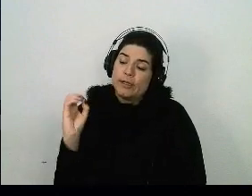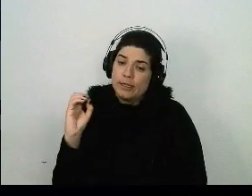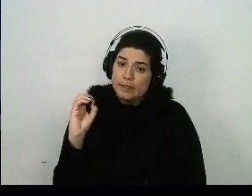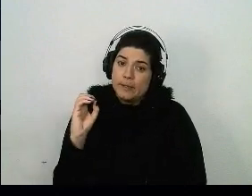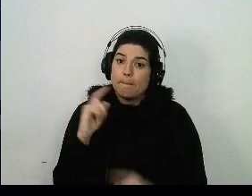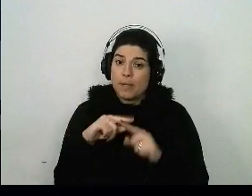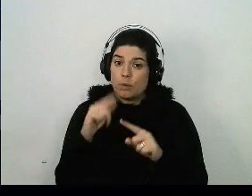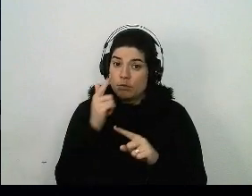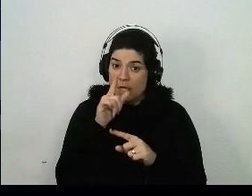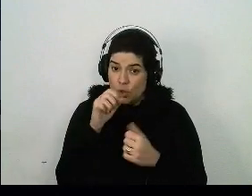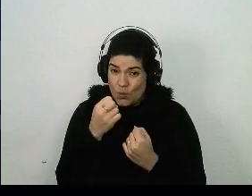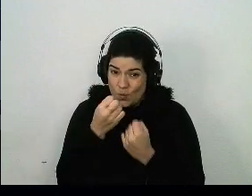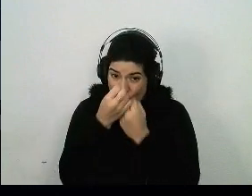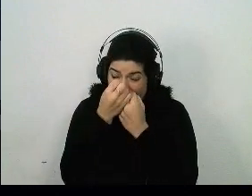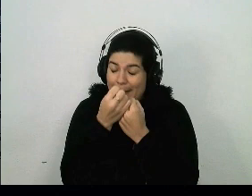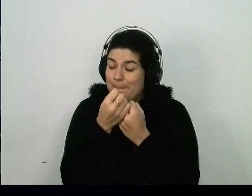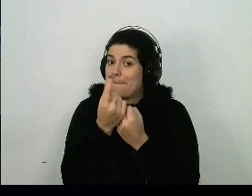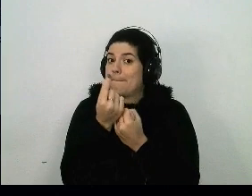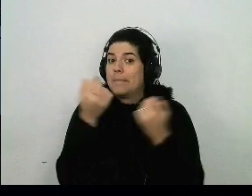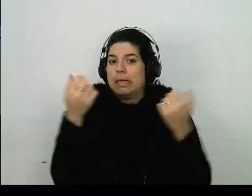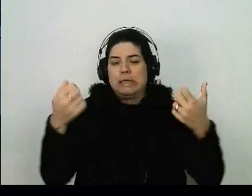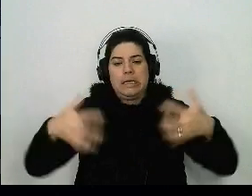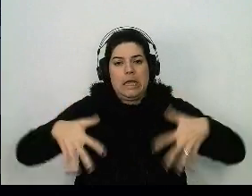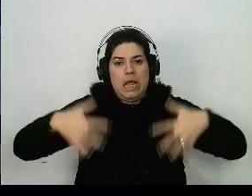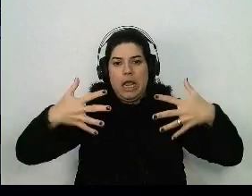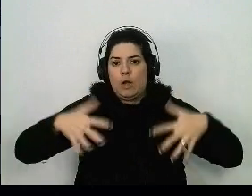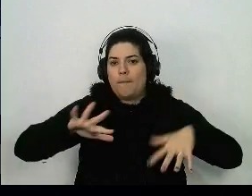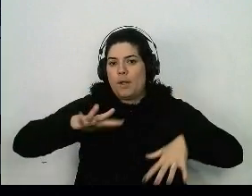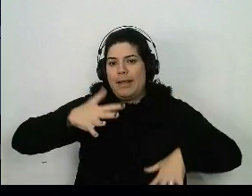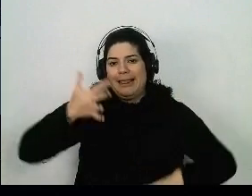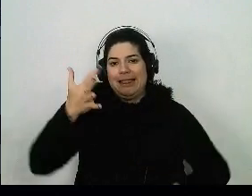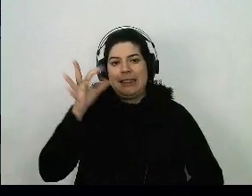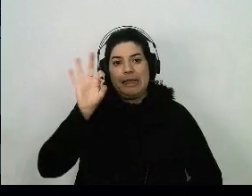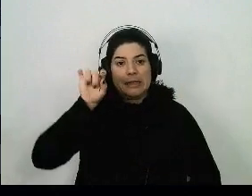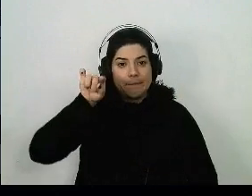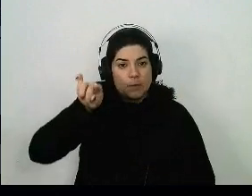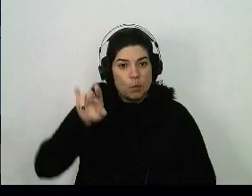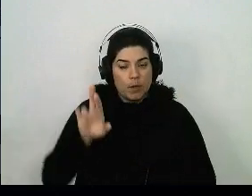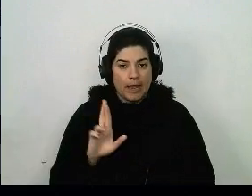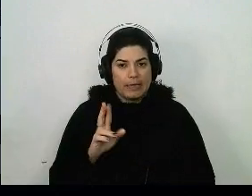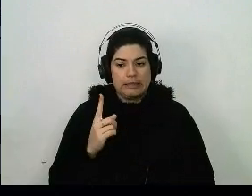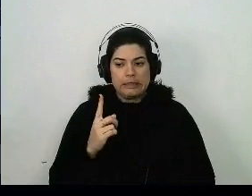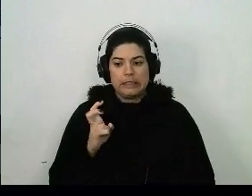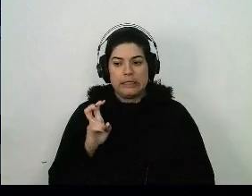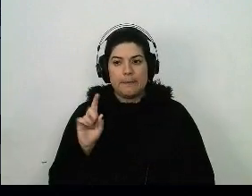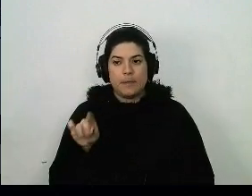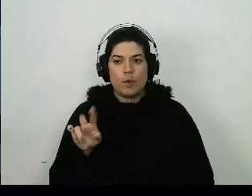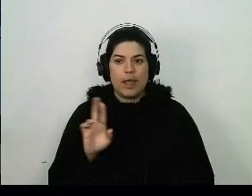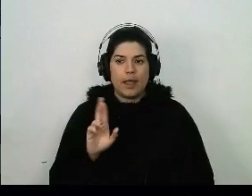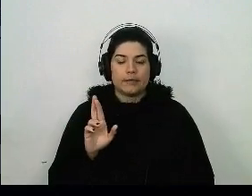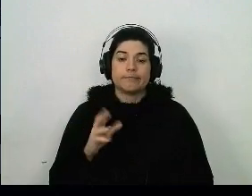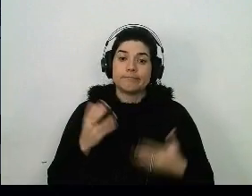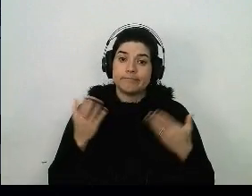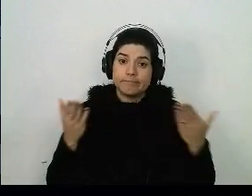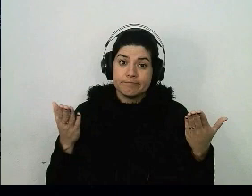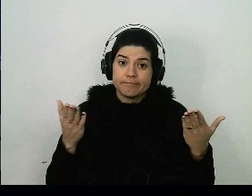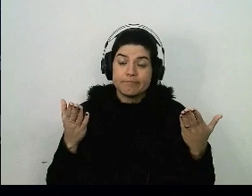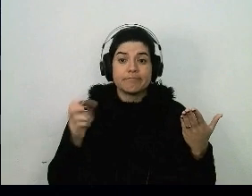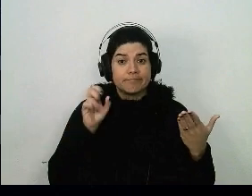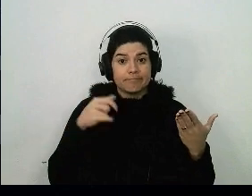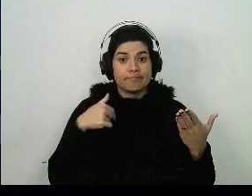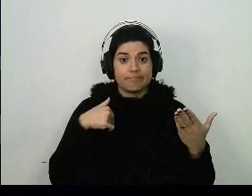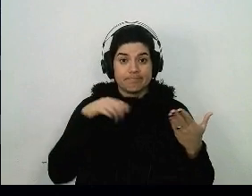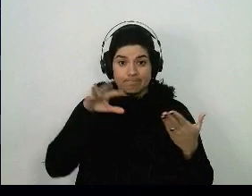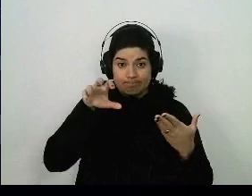muito caro. Provavelmente vai para uns 10 mil reais, 15 mil reais. Assim também, se eu pegar um servidor